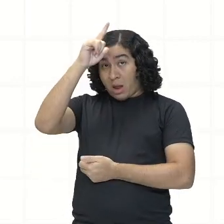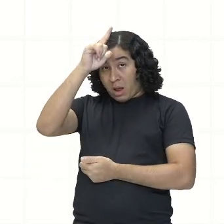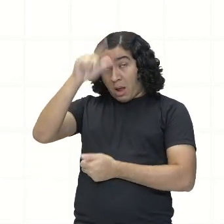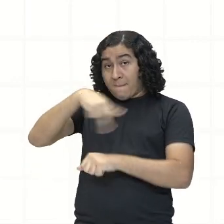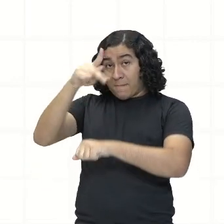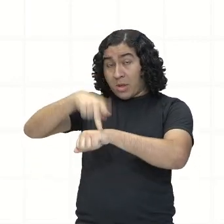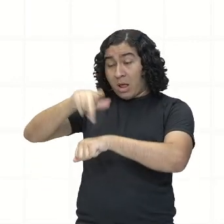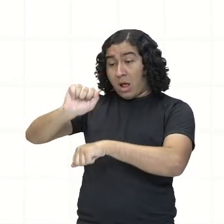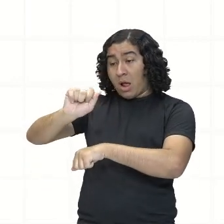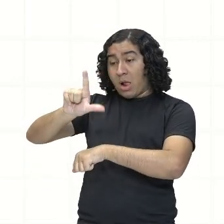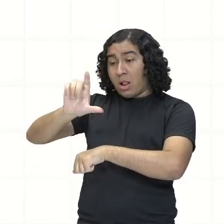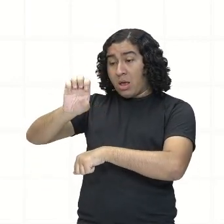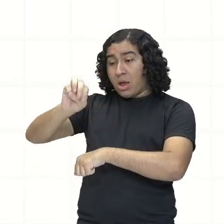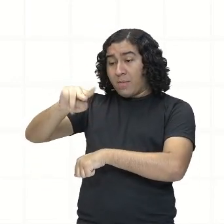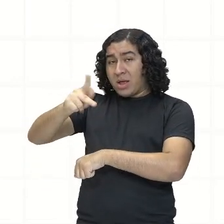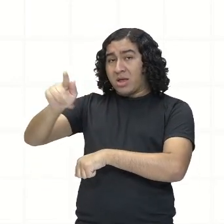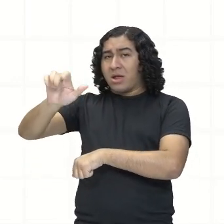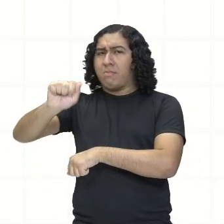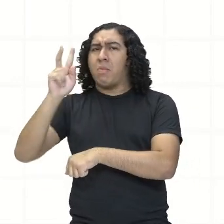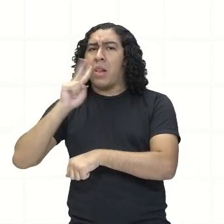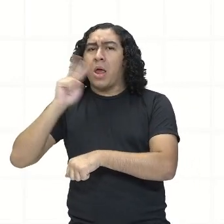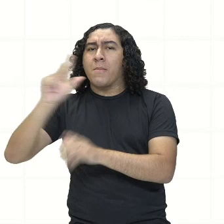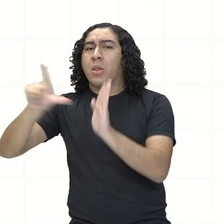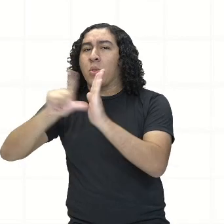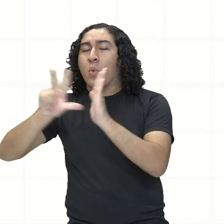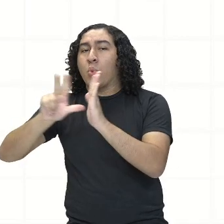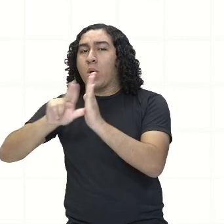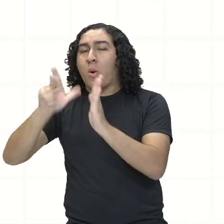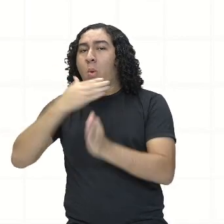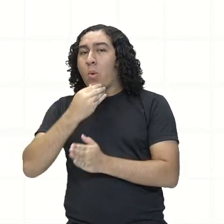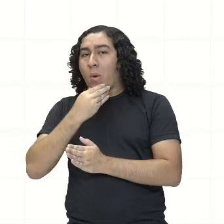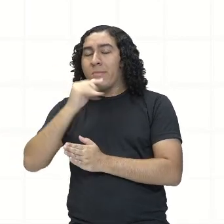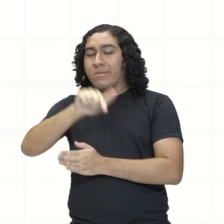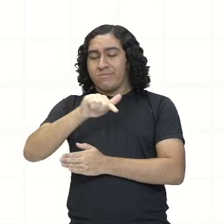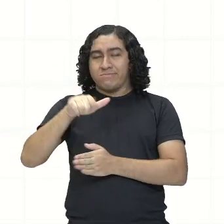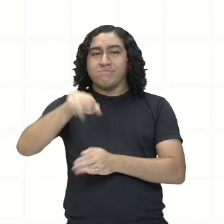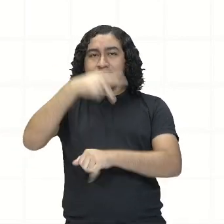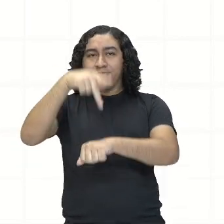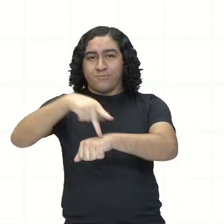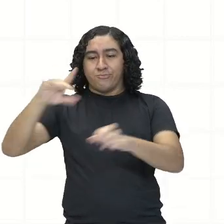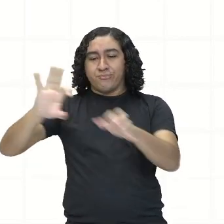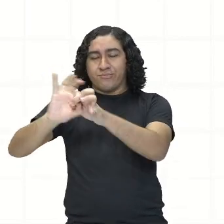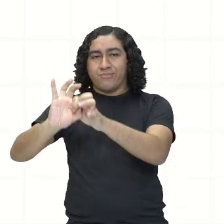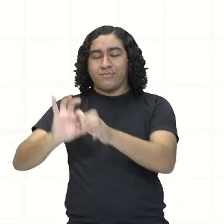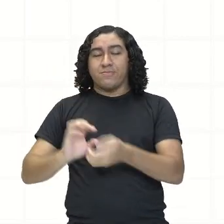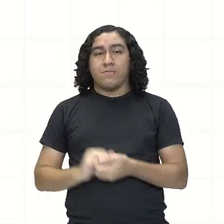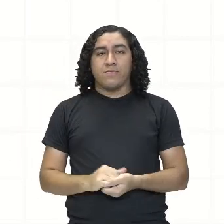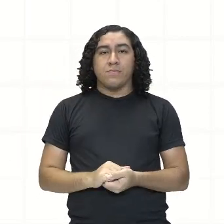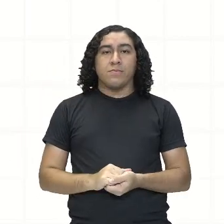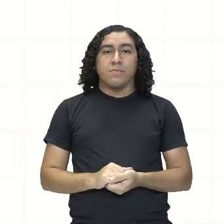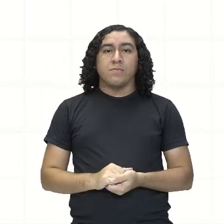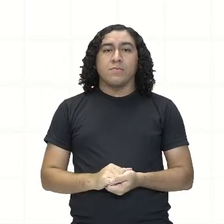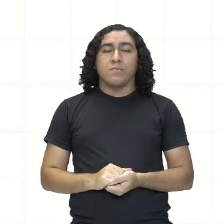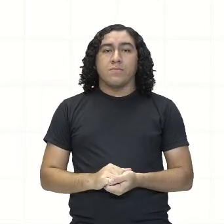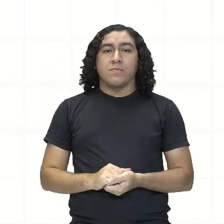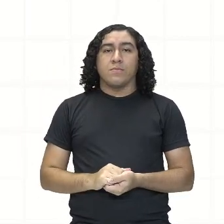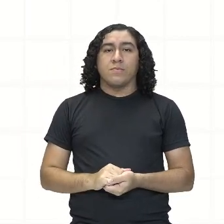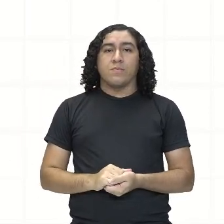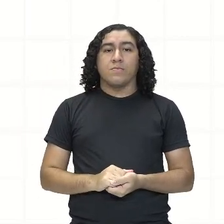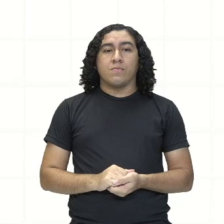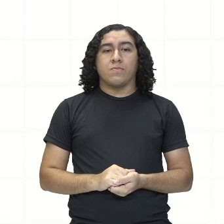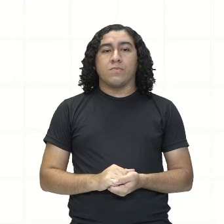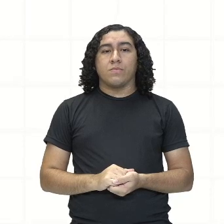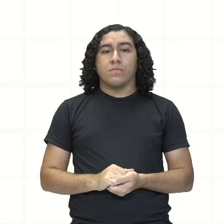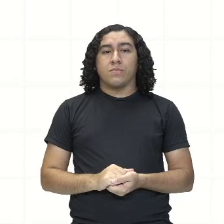Lembram de onde é Martinho Lutero? Justamente, né? Lá da Alemanha. Então, nesse processo aí do contexto